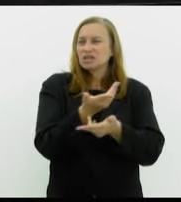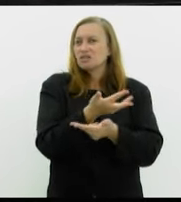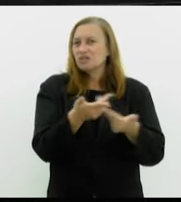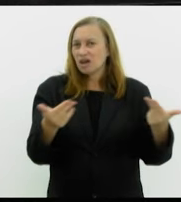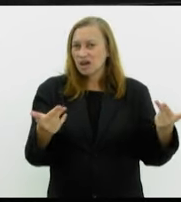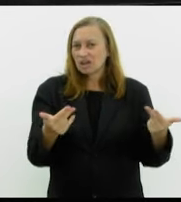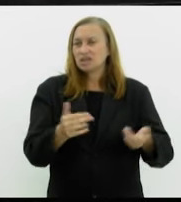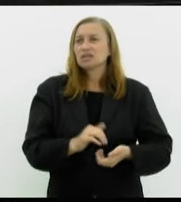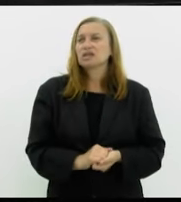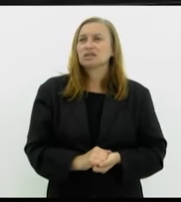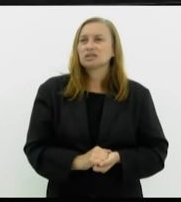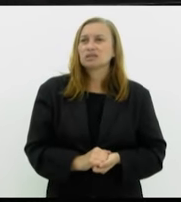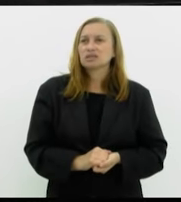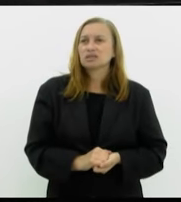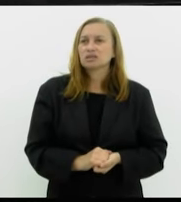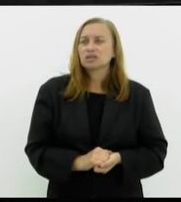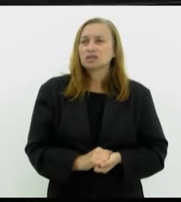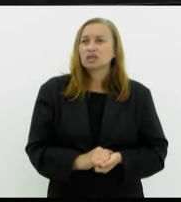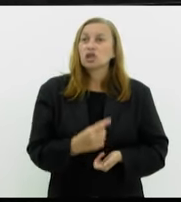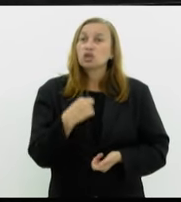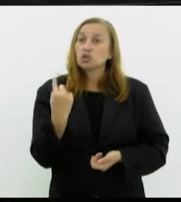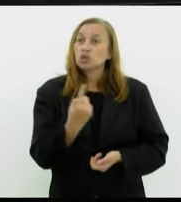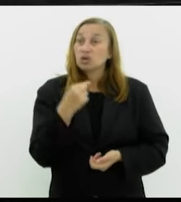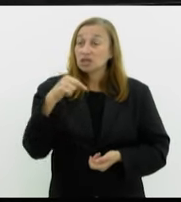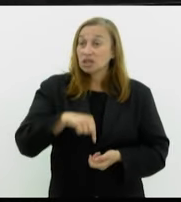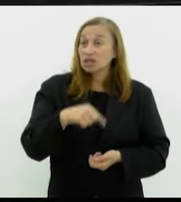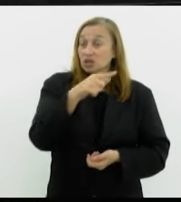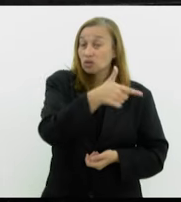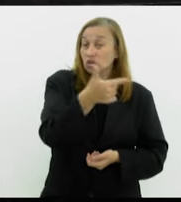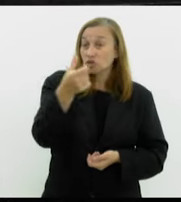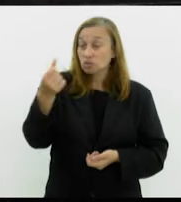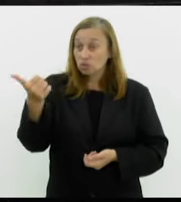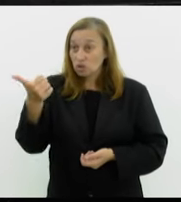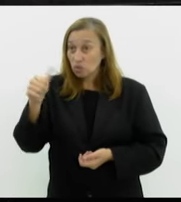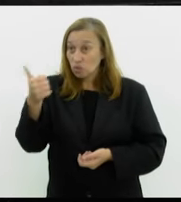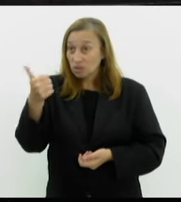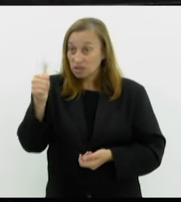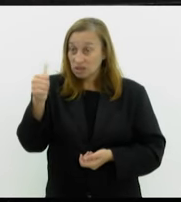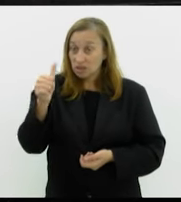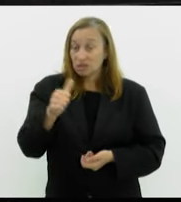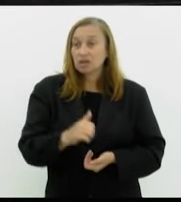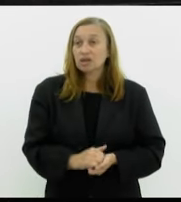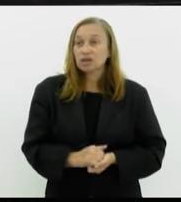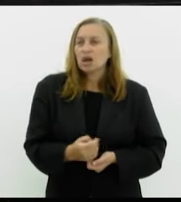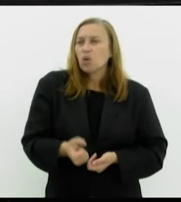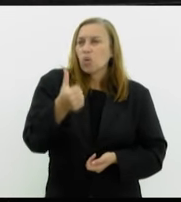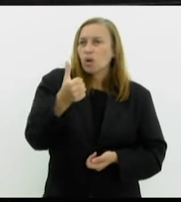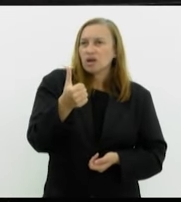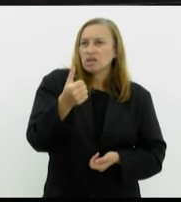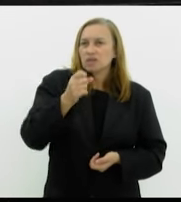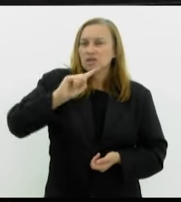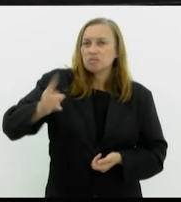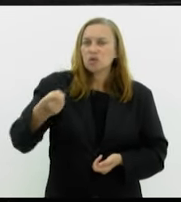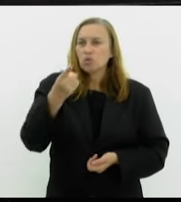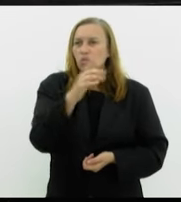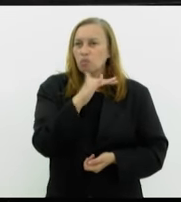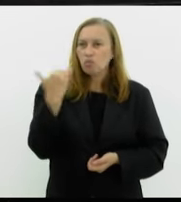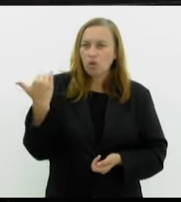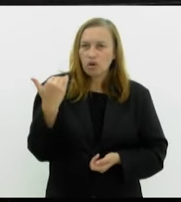200. E nós aqui em 2011 chegamos a quase